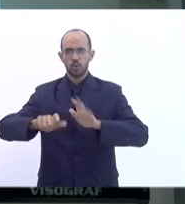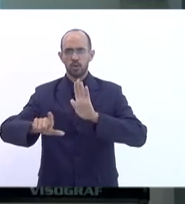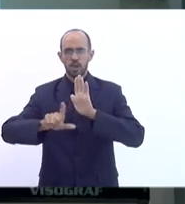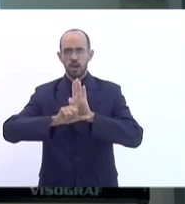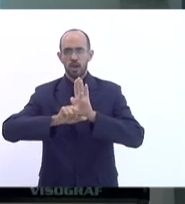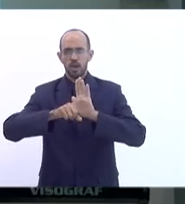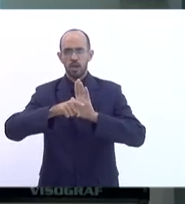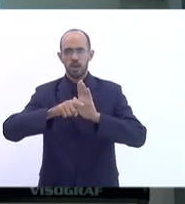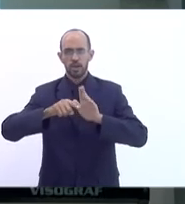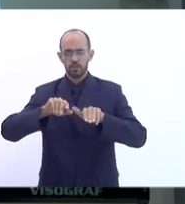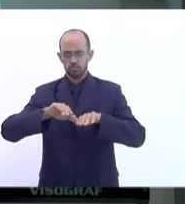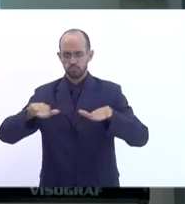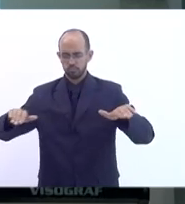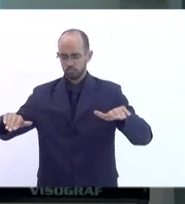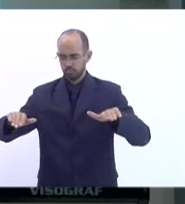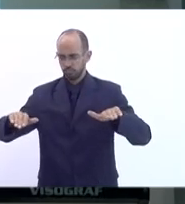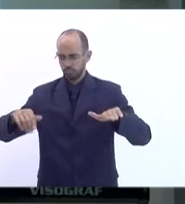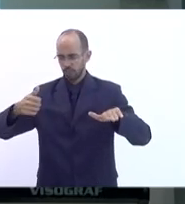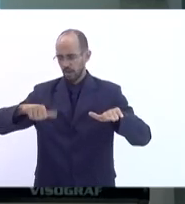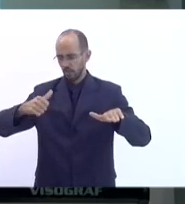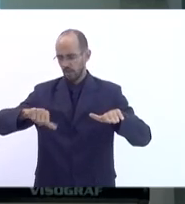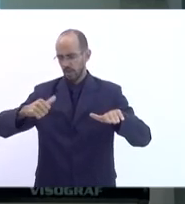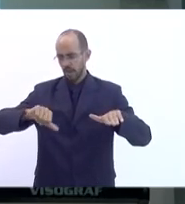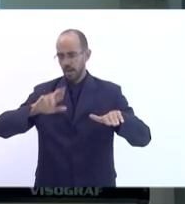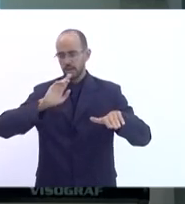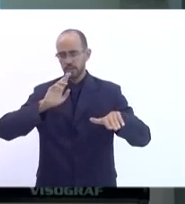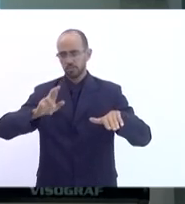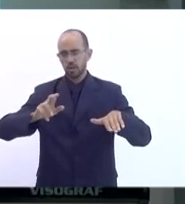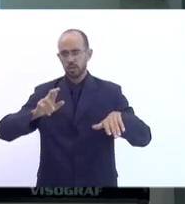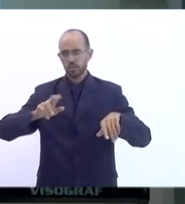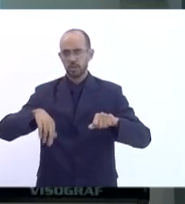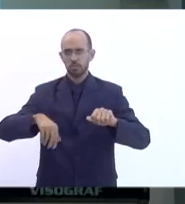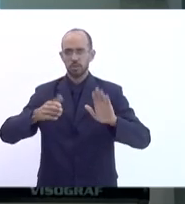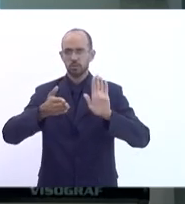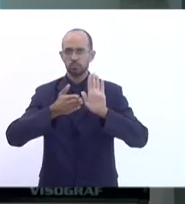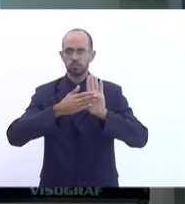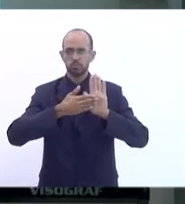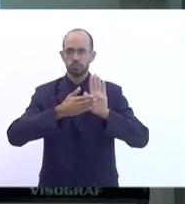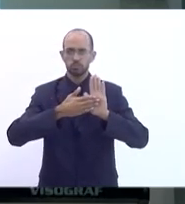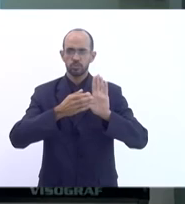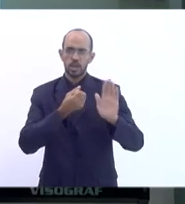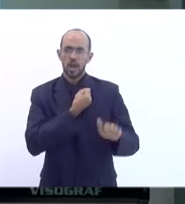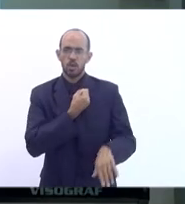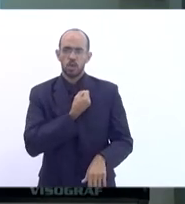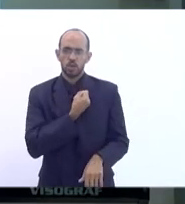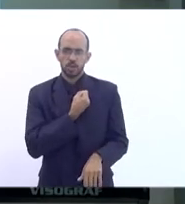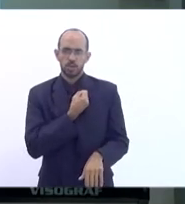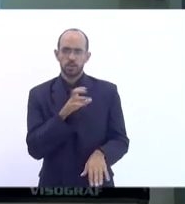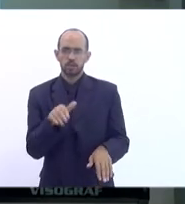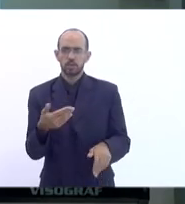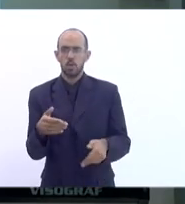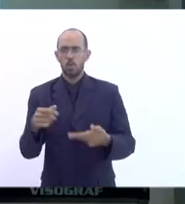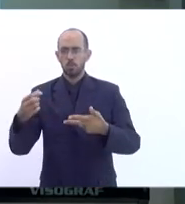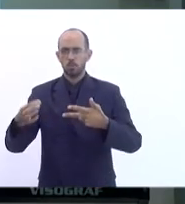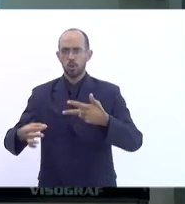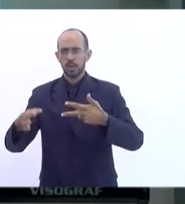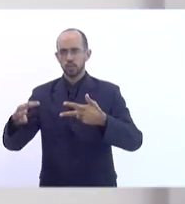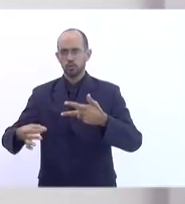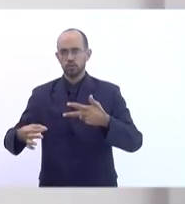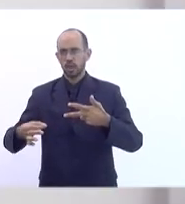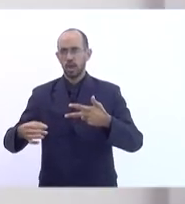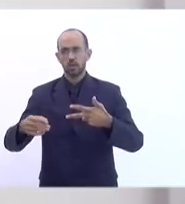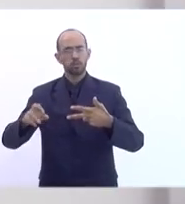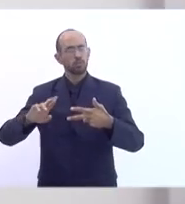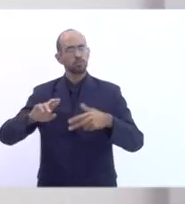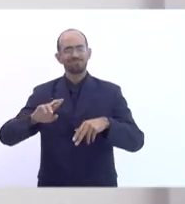examinadora para avaliar a resposta dadas pelos candidatos e a nossa elas atribuídas então o poder judiciário ele não